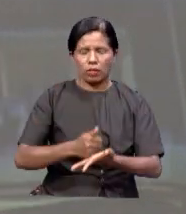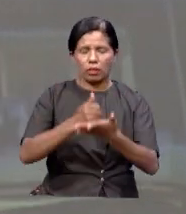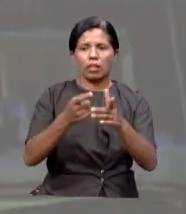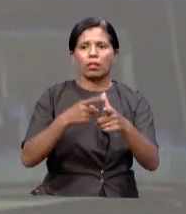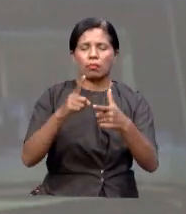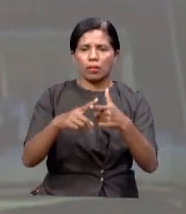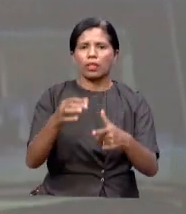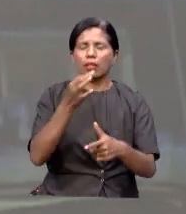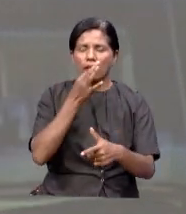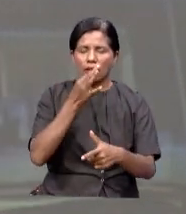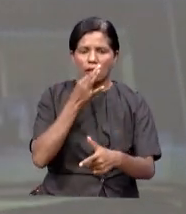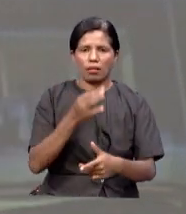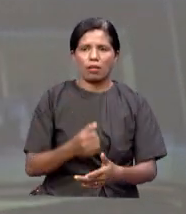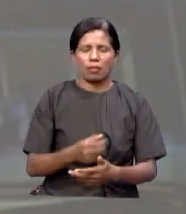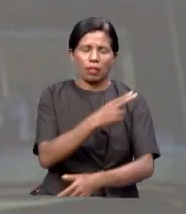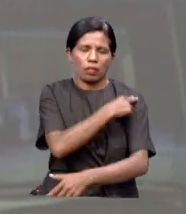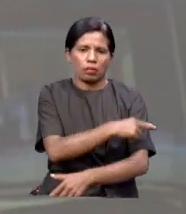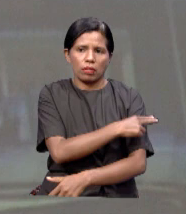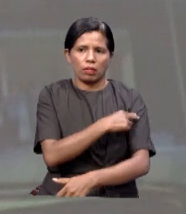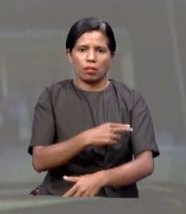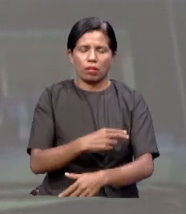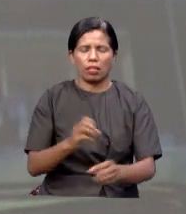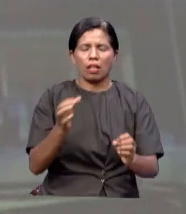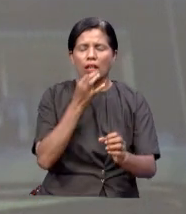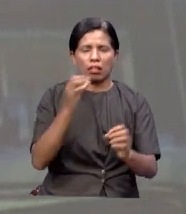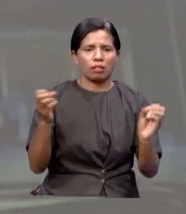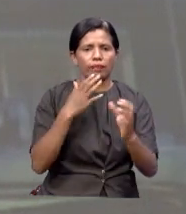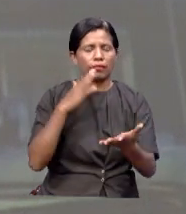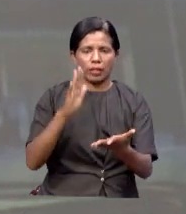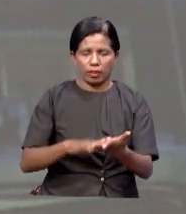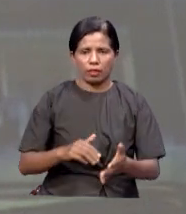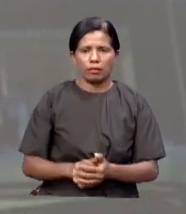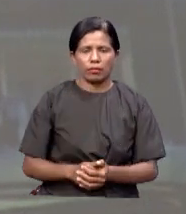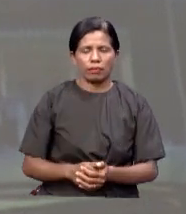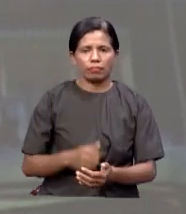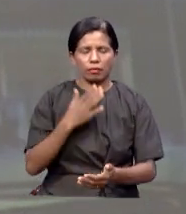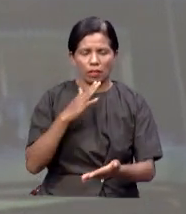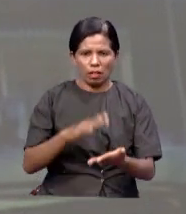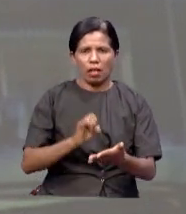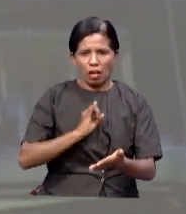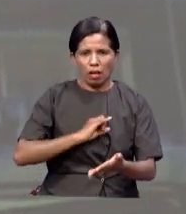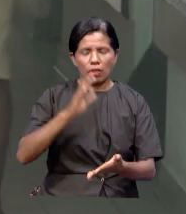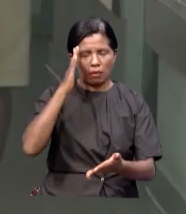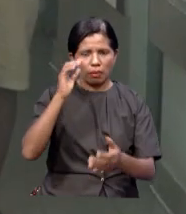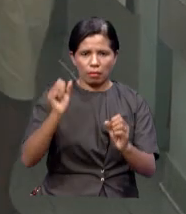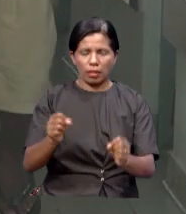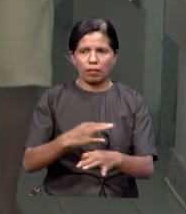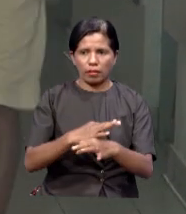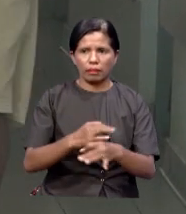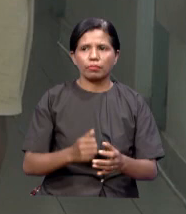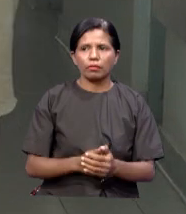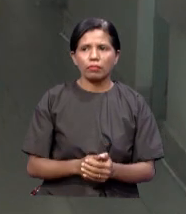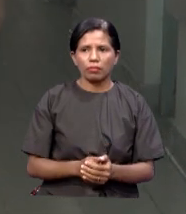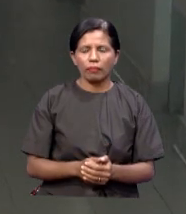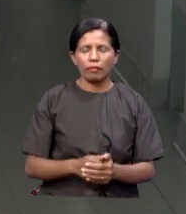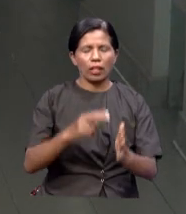haha vá hospital né vamos a né lá de um furac né a terceiros né vá né belhadia. Enquanto a